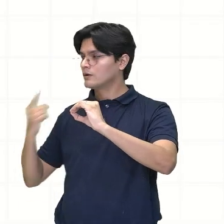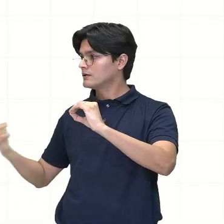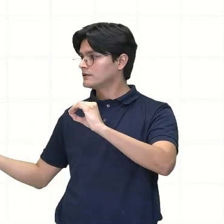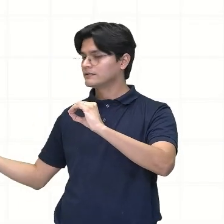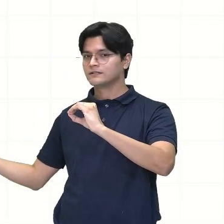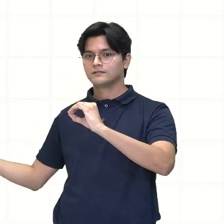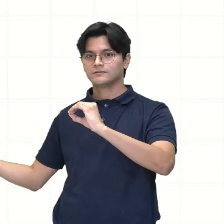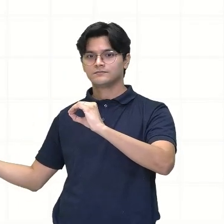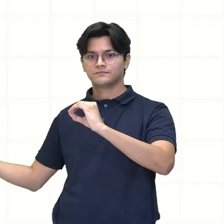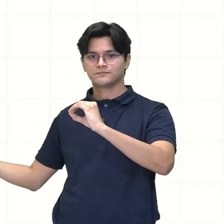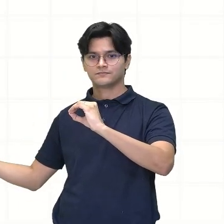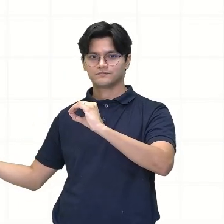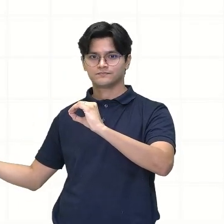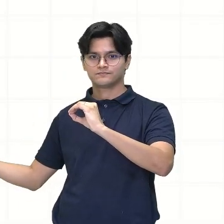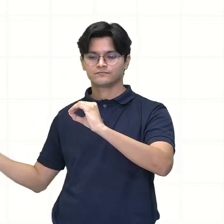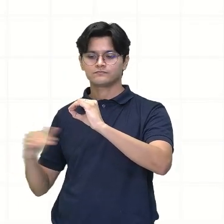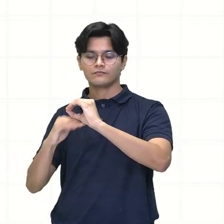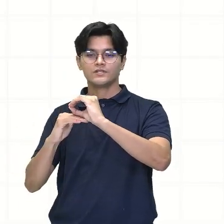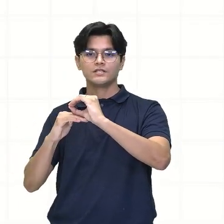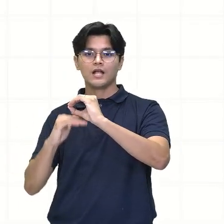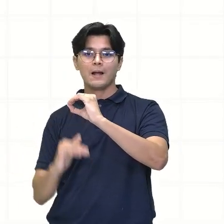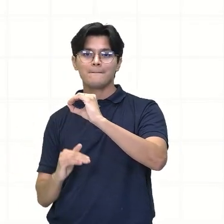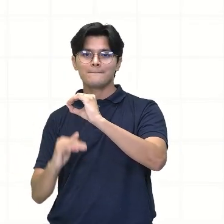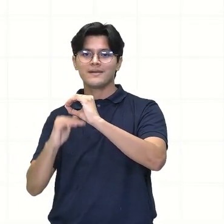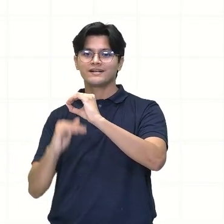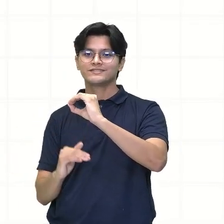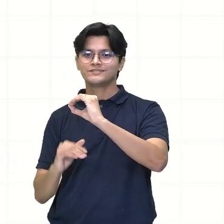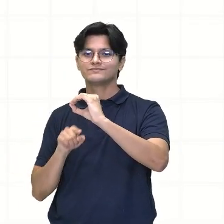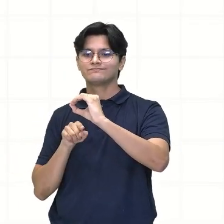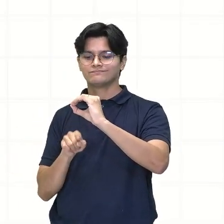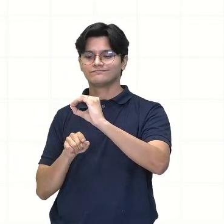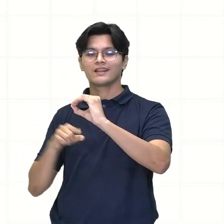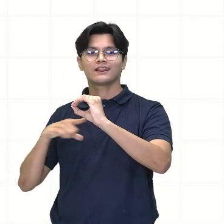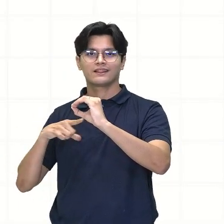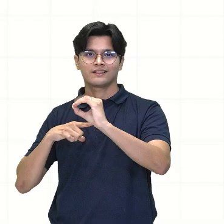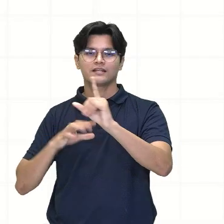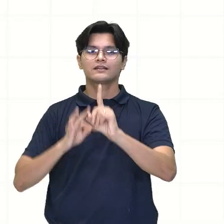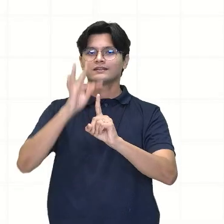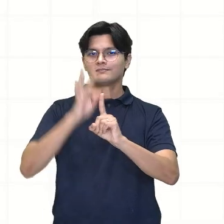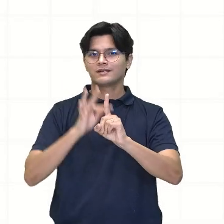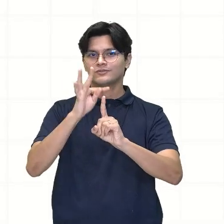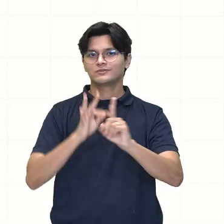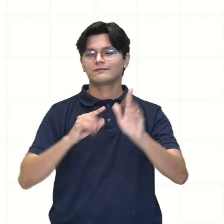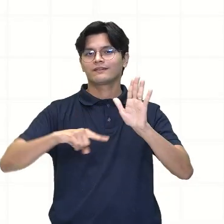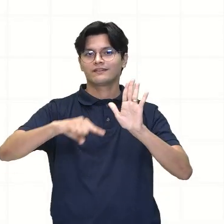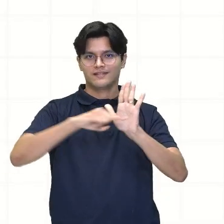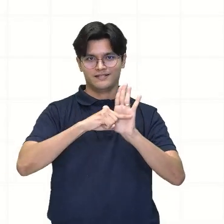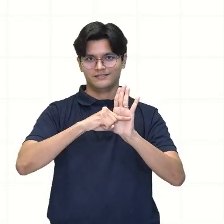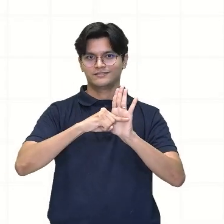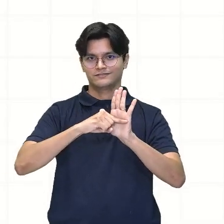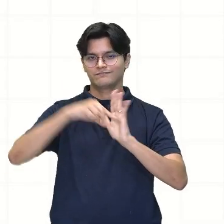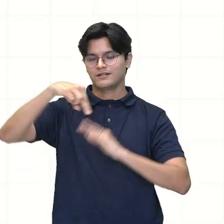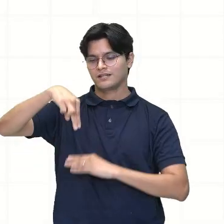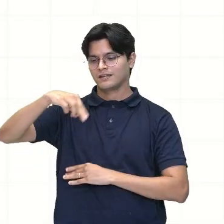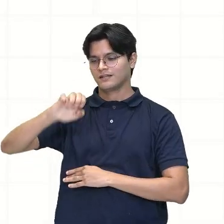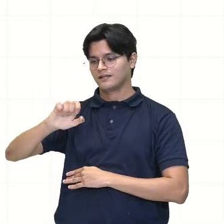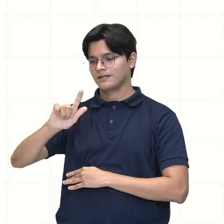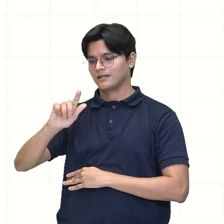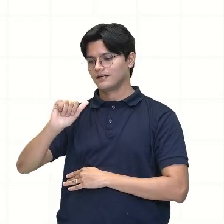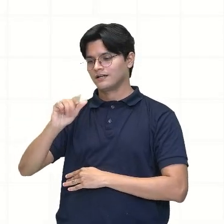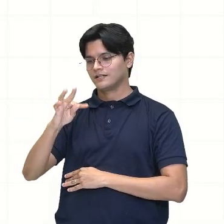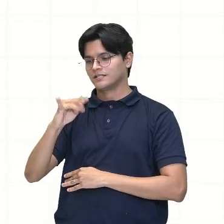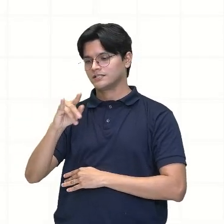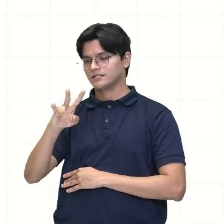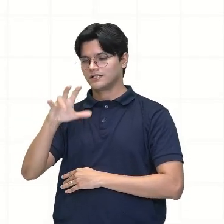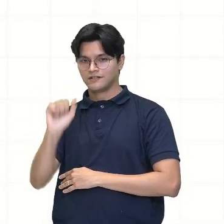bom? Abaixo do zero significa que aqui já temos uma temperatura negativa. Depois ele continuou caindo,